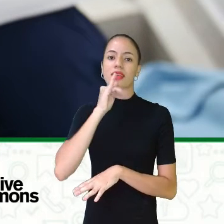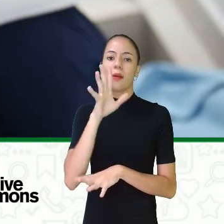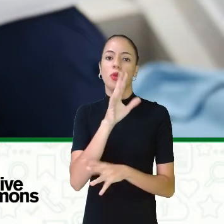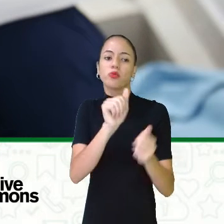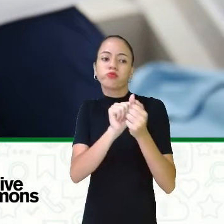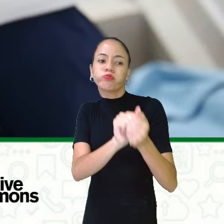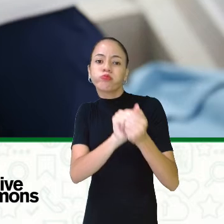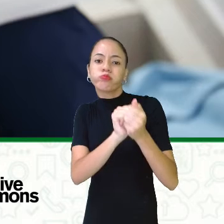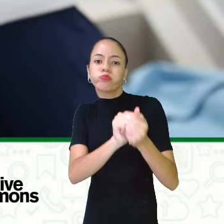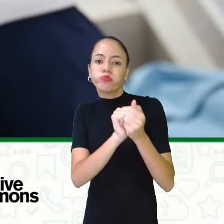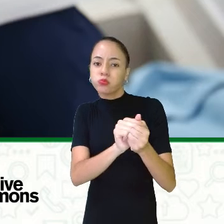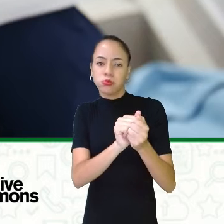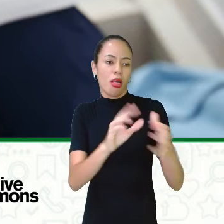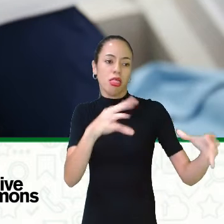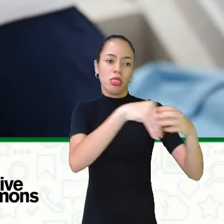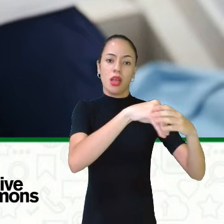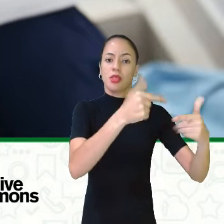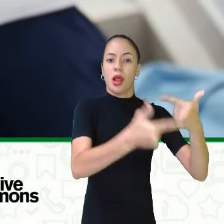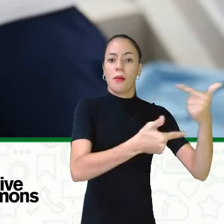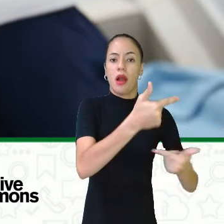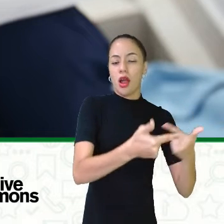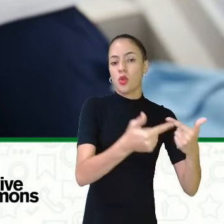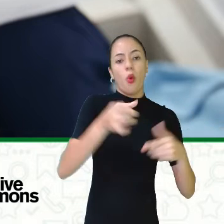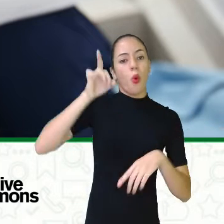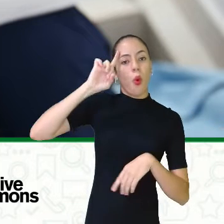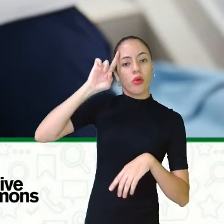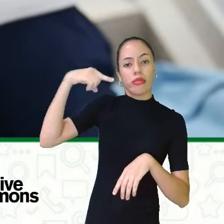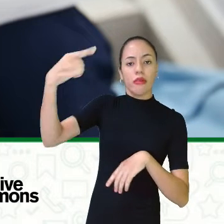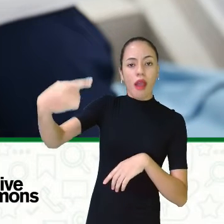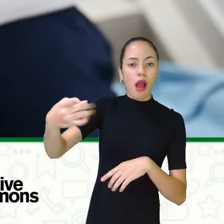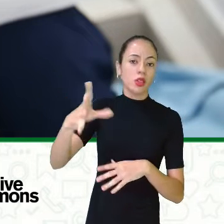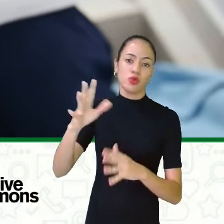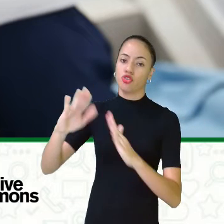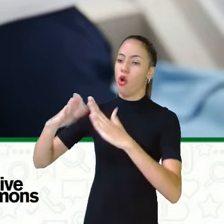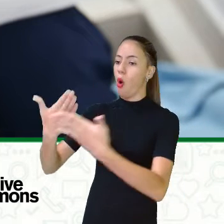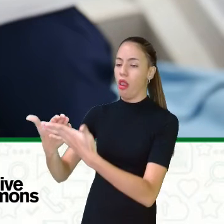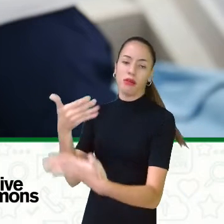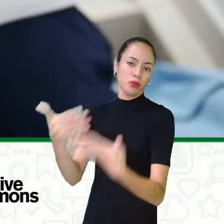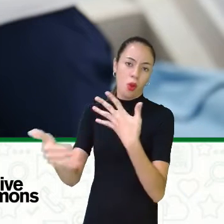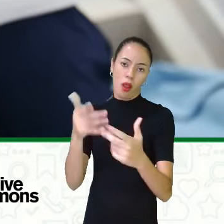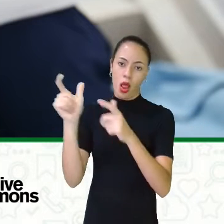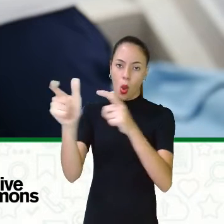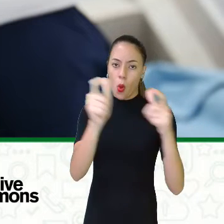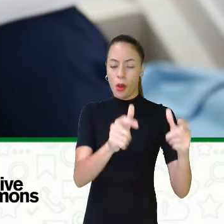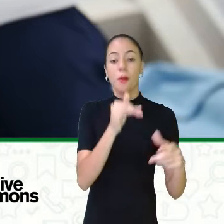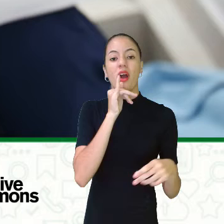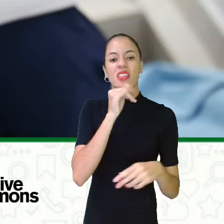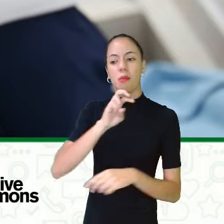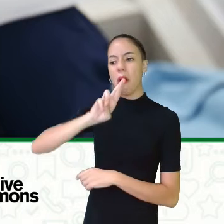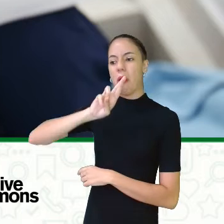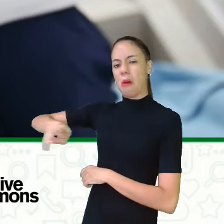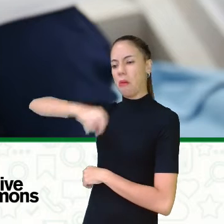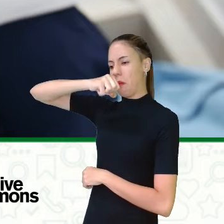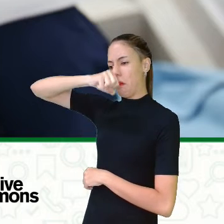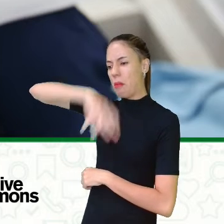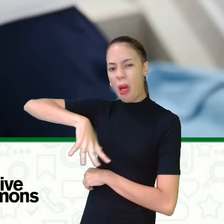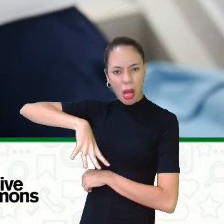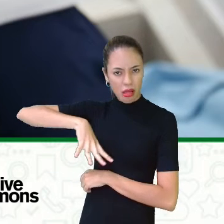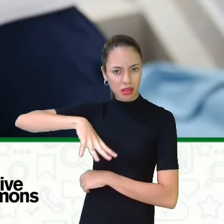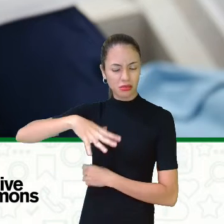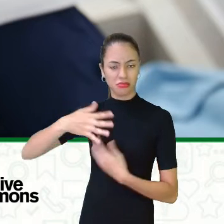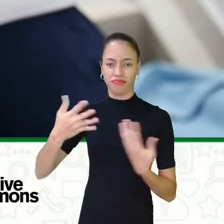ser tanto do trabalho como no seu cotidiano, na escola, enfim. Dar respostas grosseiras, de forma